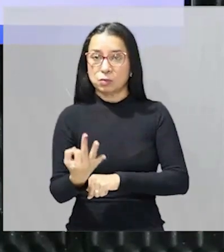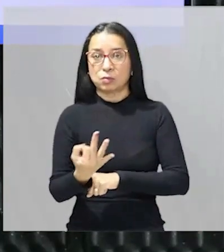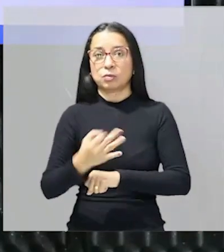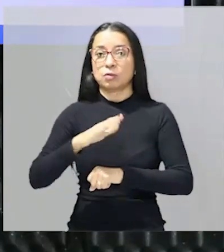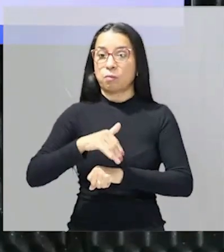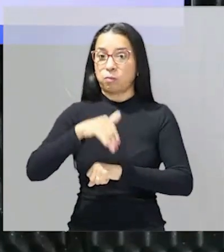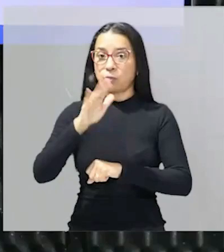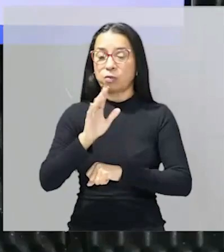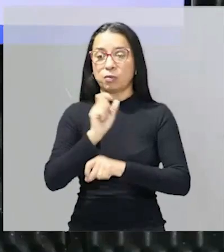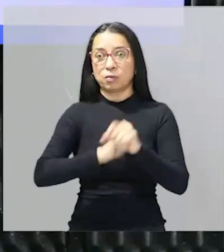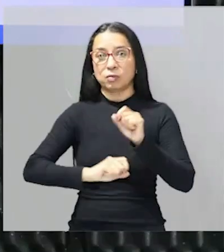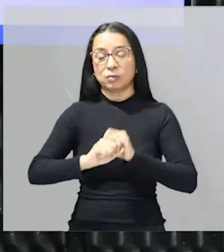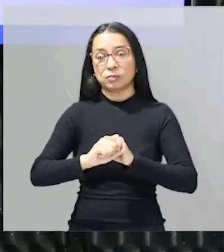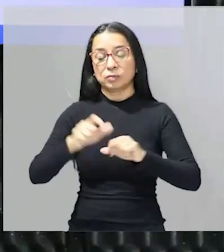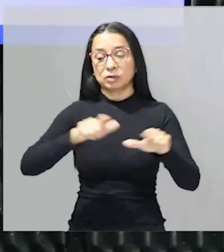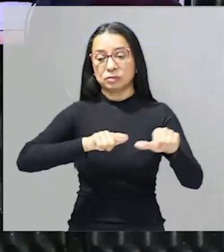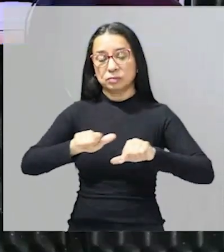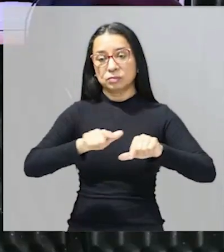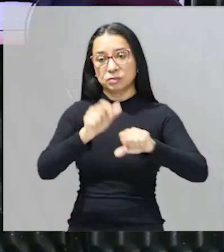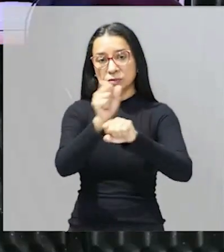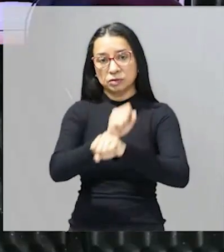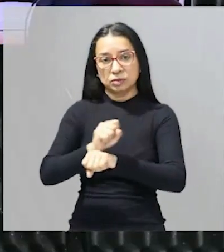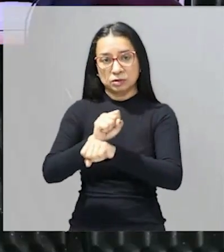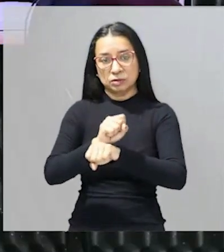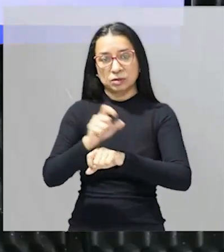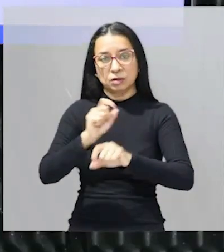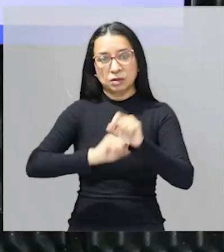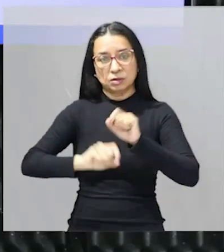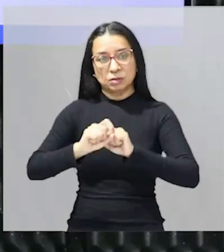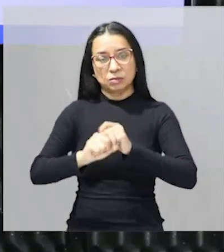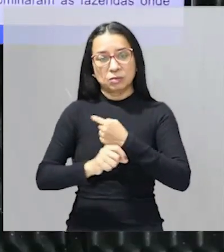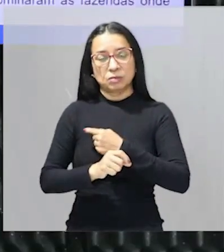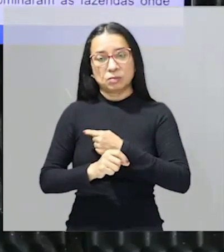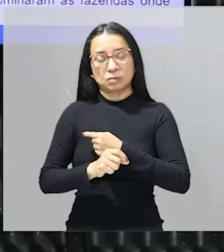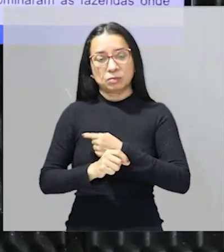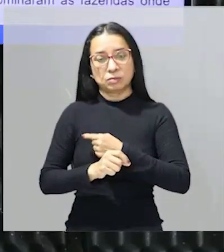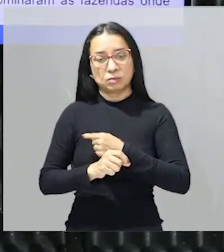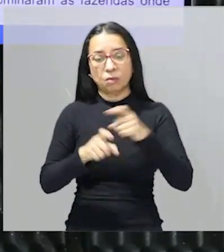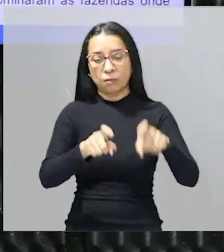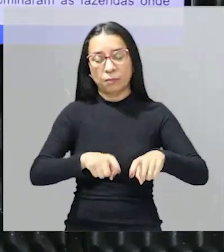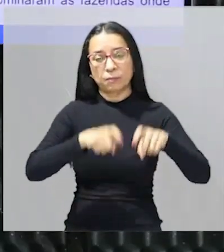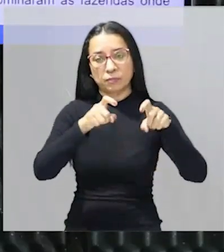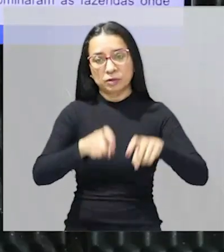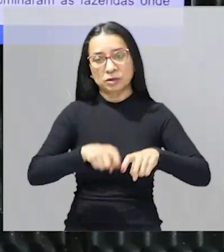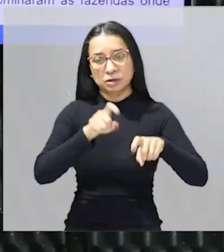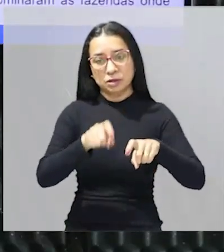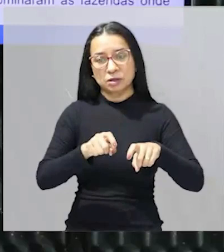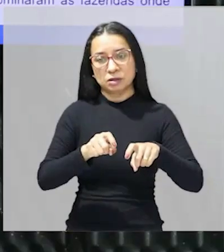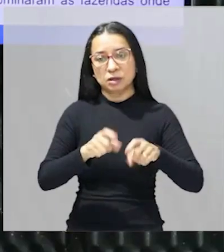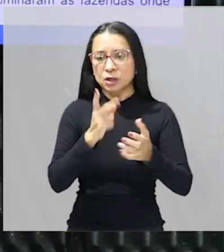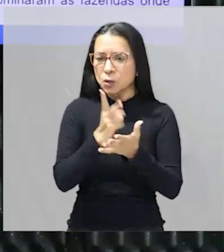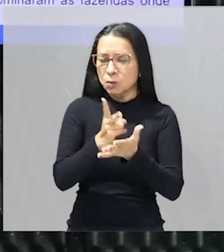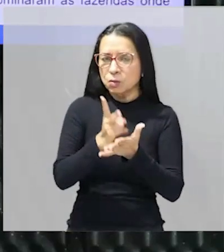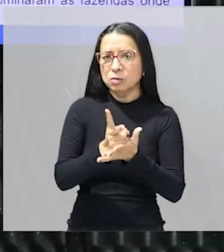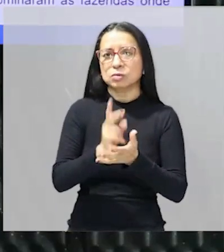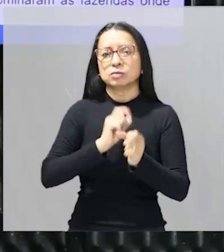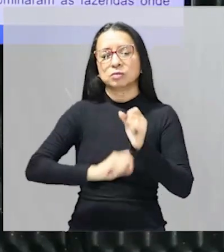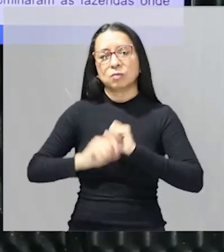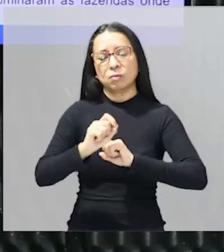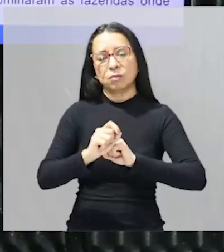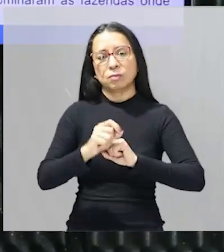de obra escrava, mas isso através de fazendas reprodutoras de escravos, né? Que, por sinal, no Brasil também